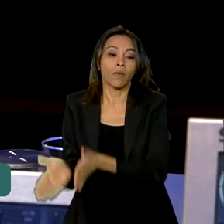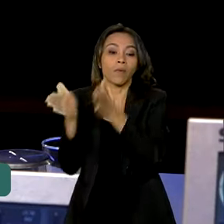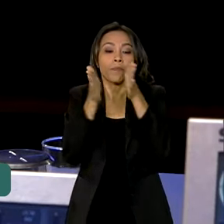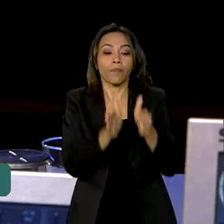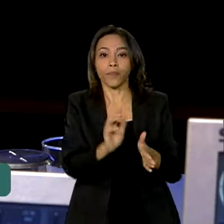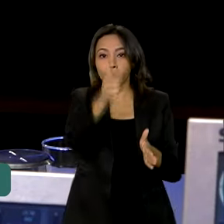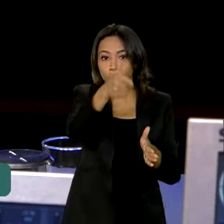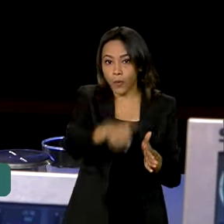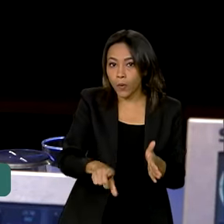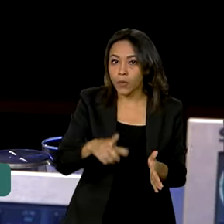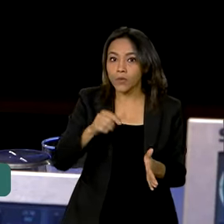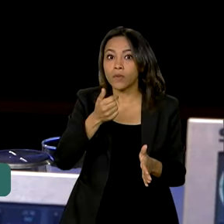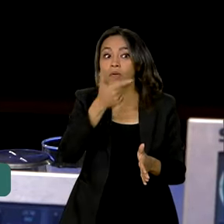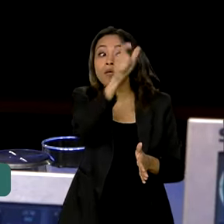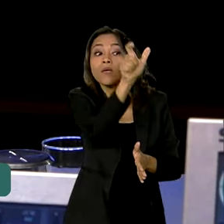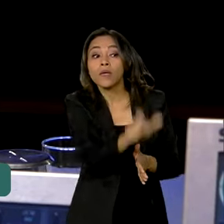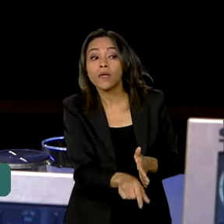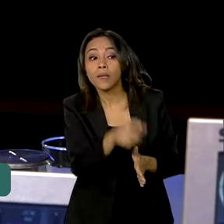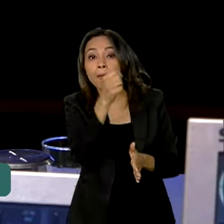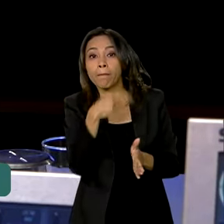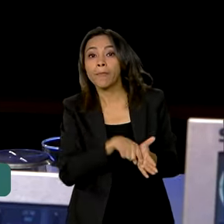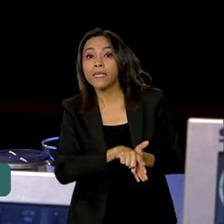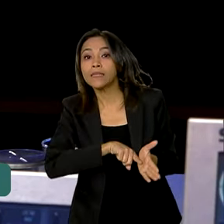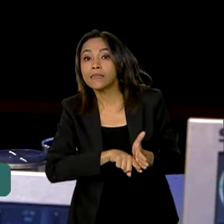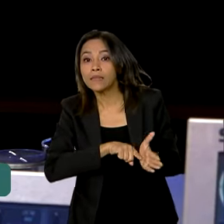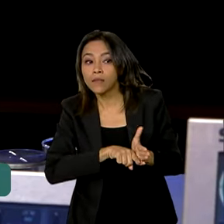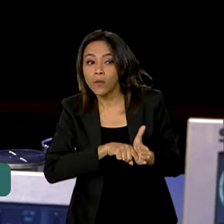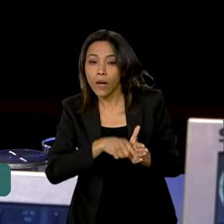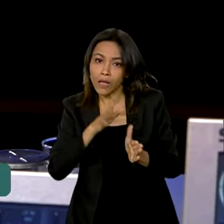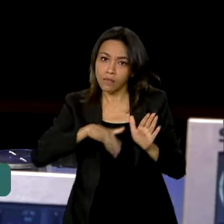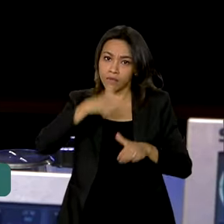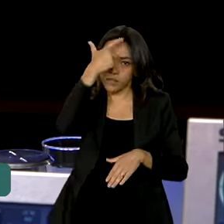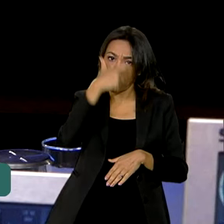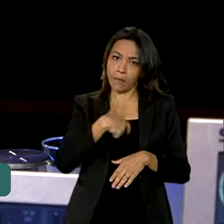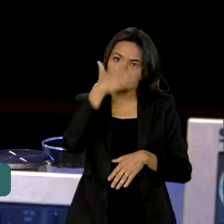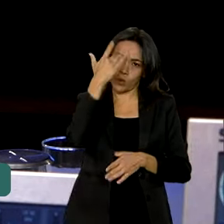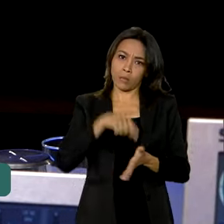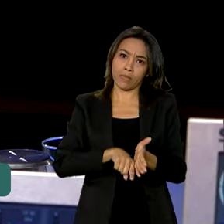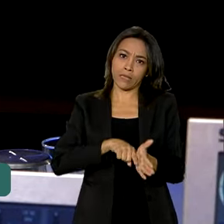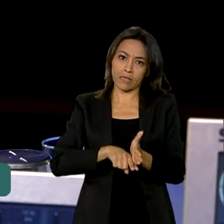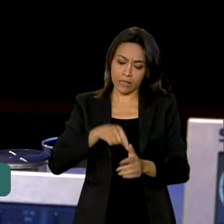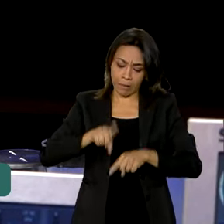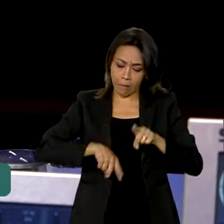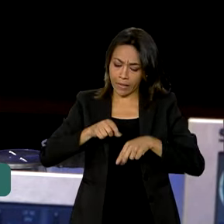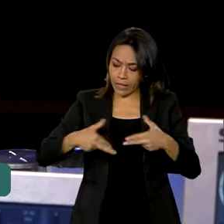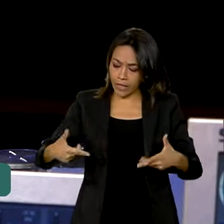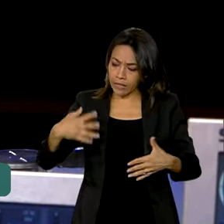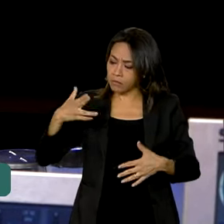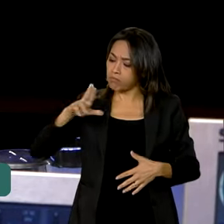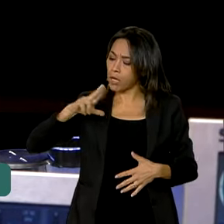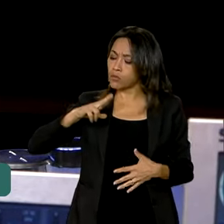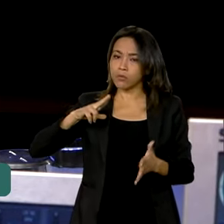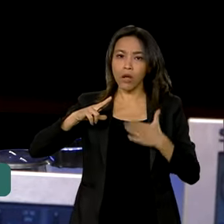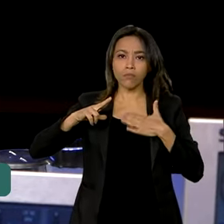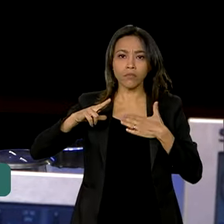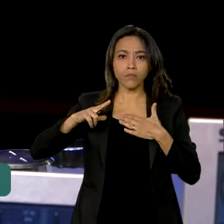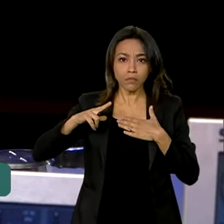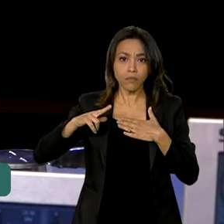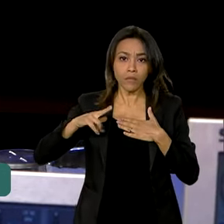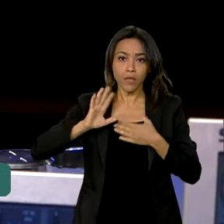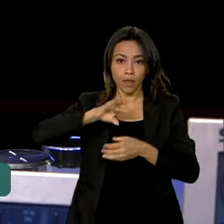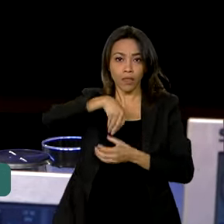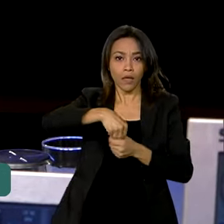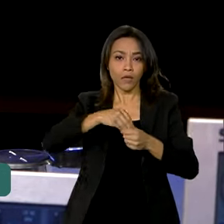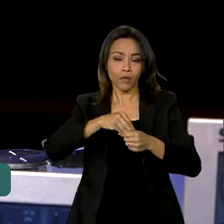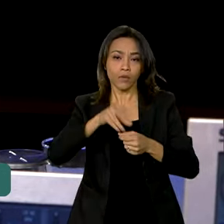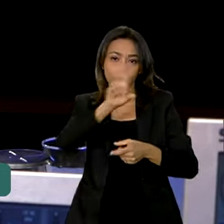o pesquisador, porque muitas vezes o pesquisador tem equipamento pessoal, até mesmo às vezes nas